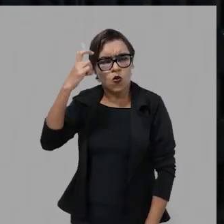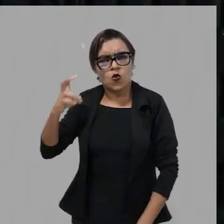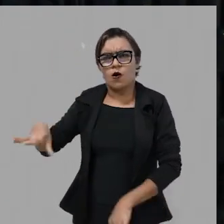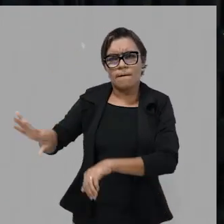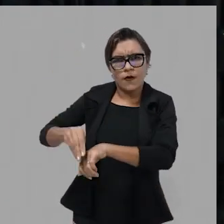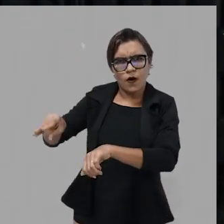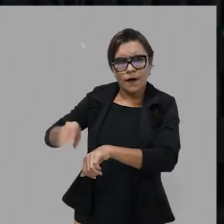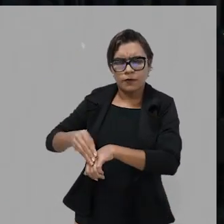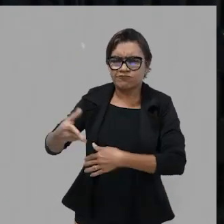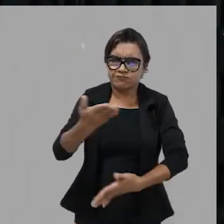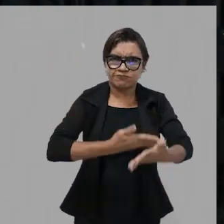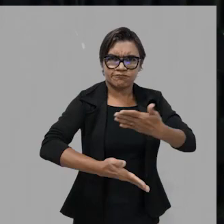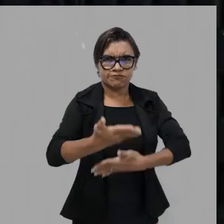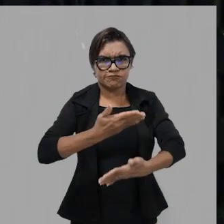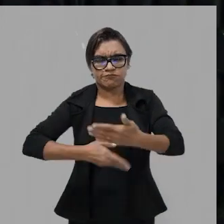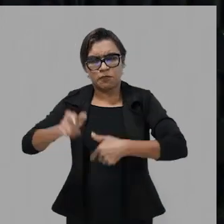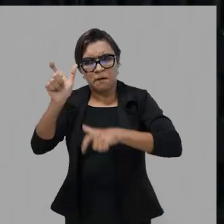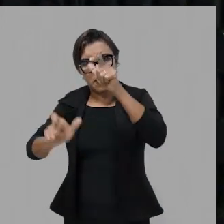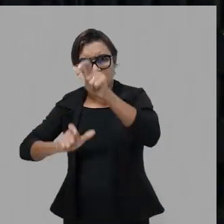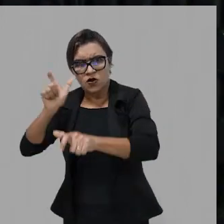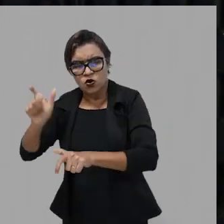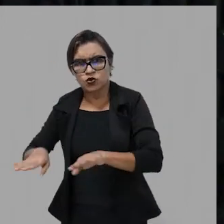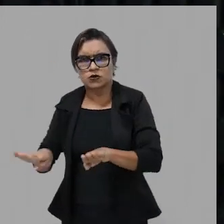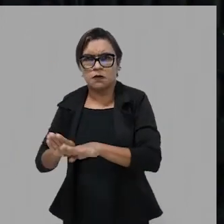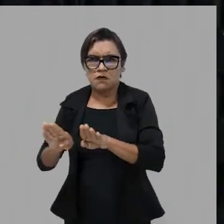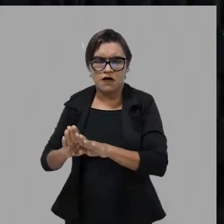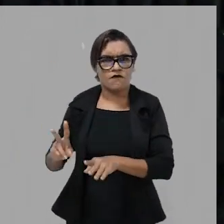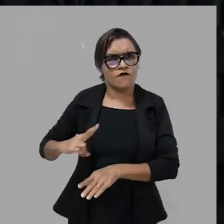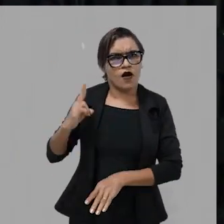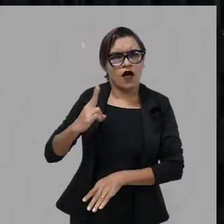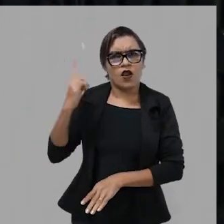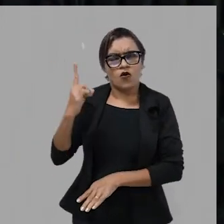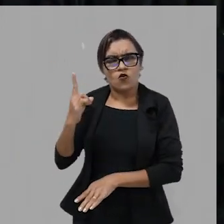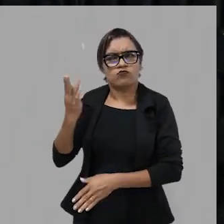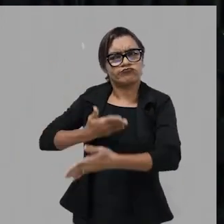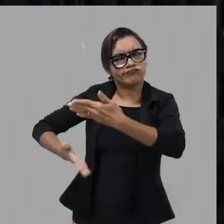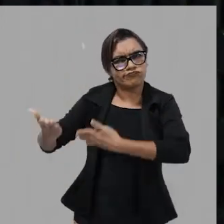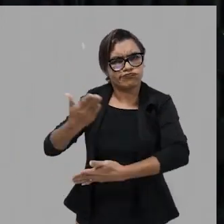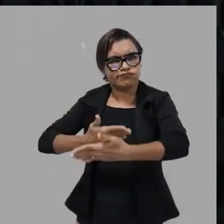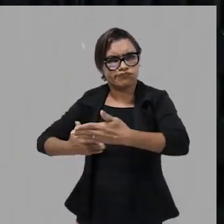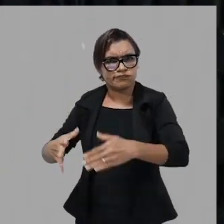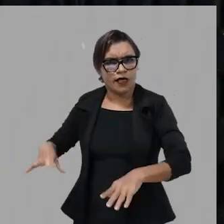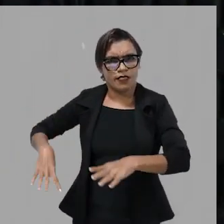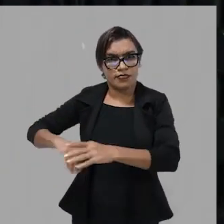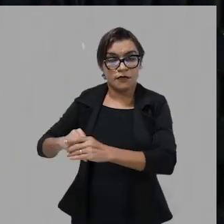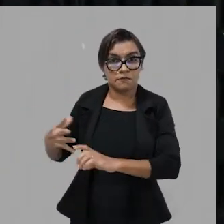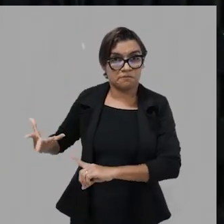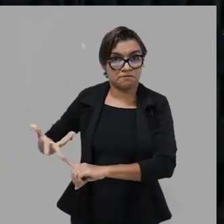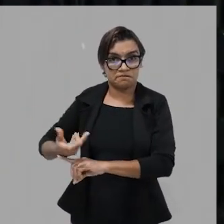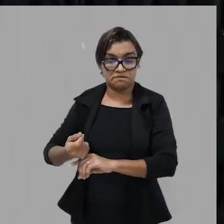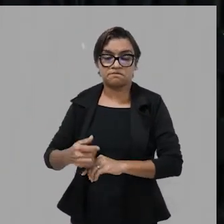intelectualidade, interagindo com outras pessoas, com outros valores que vão sendo agregados à arte.